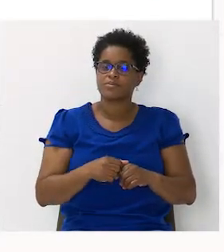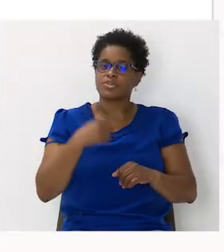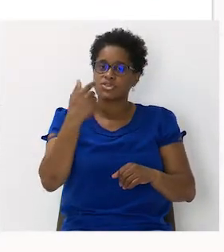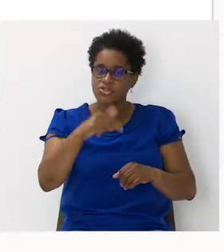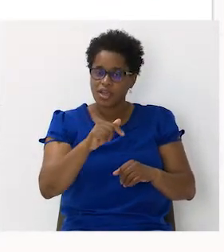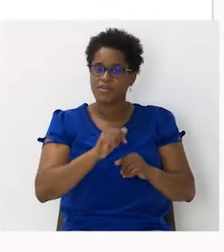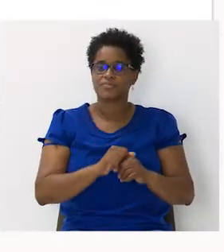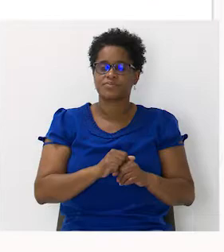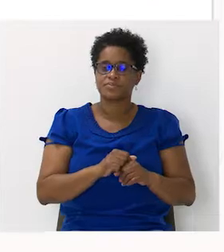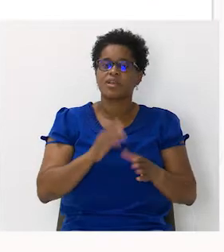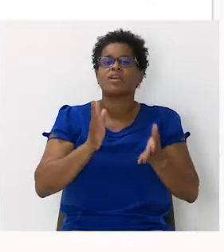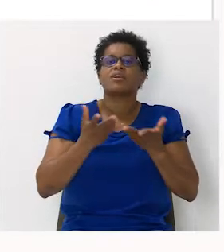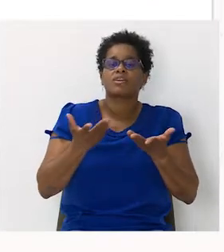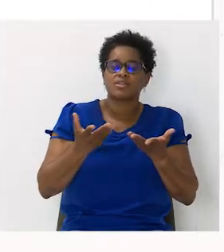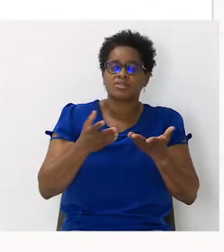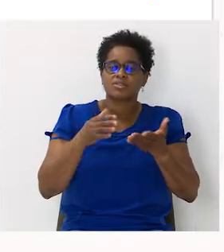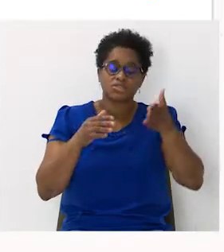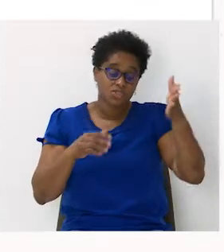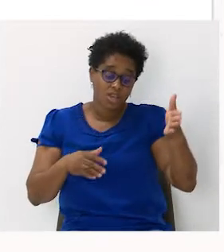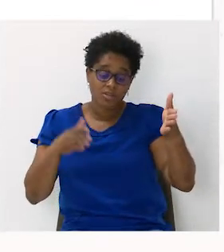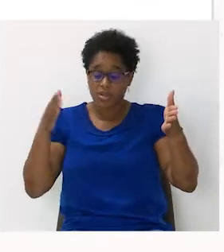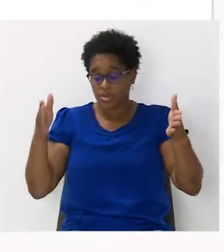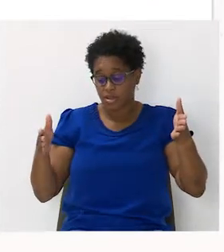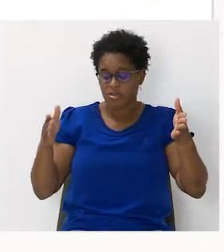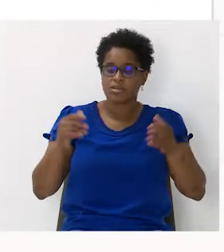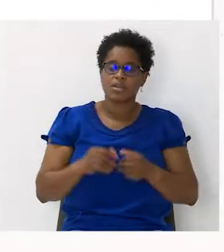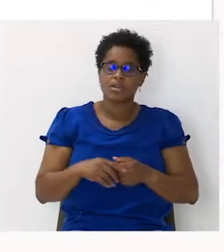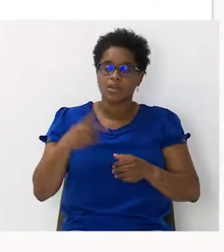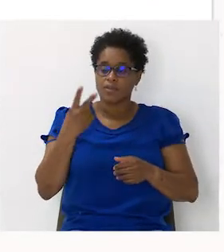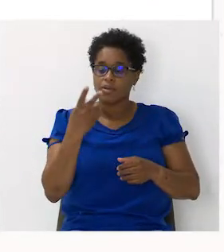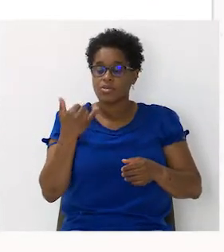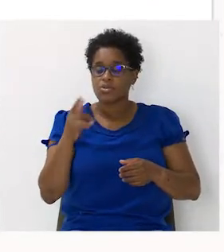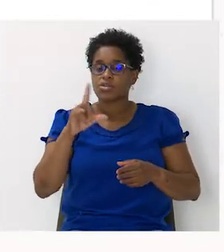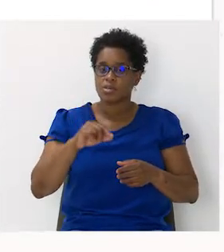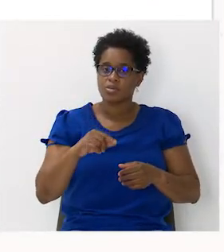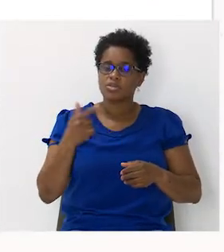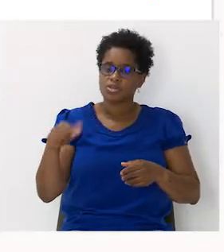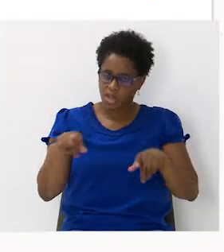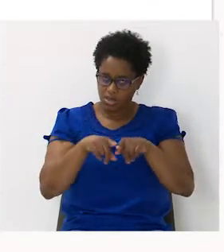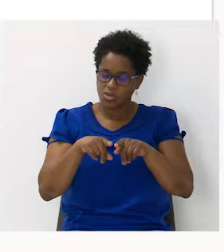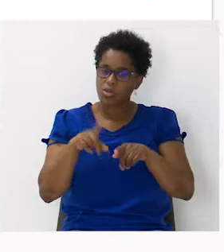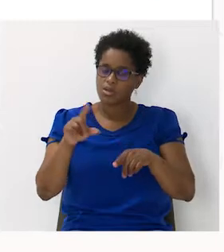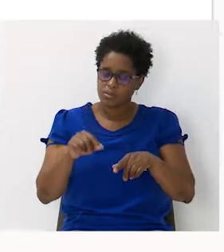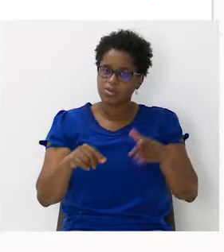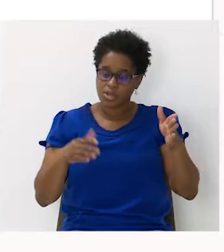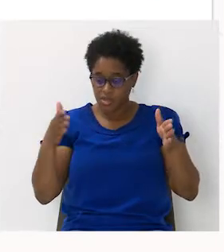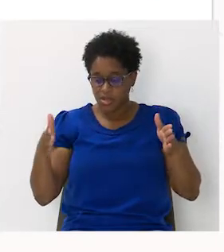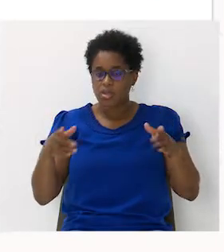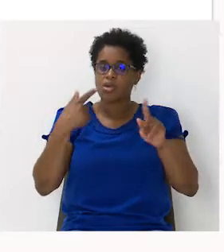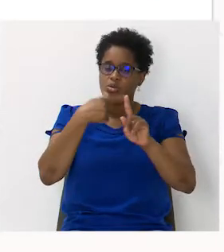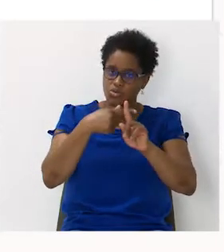está em que sentido? De esquerda para a direita, V2 também no mesmo sentido. Ao